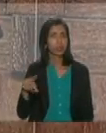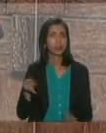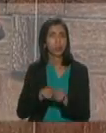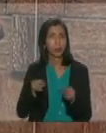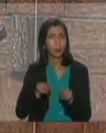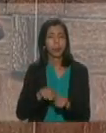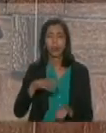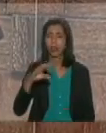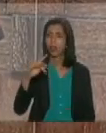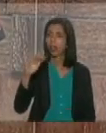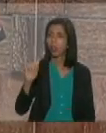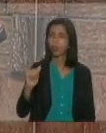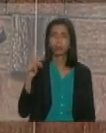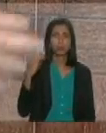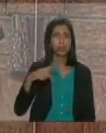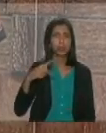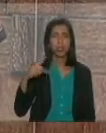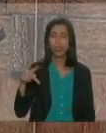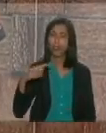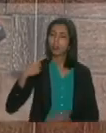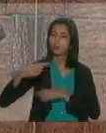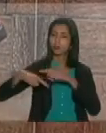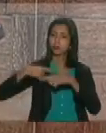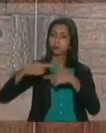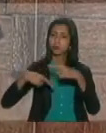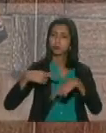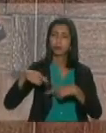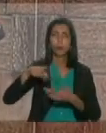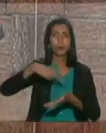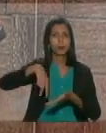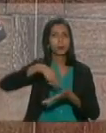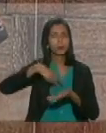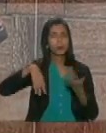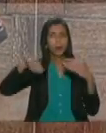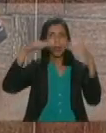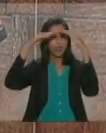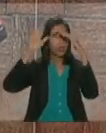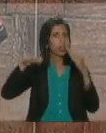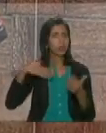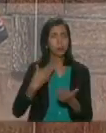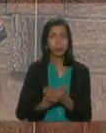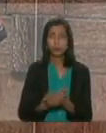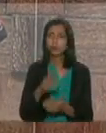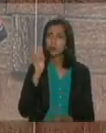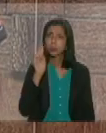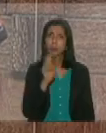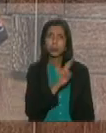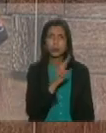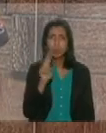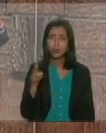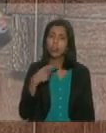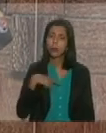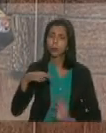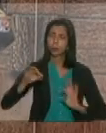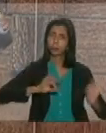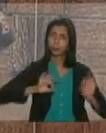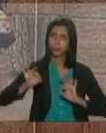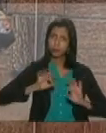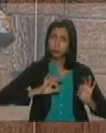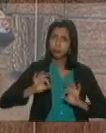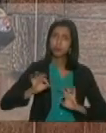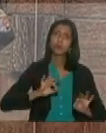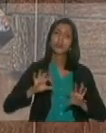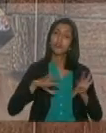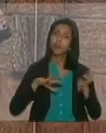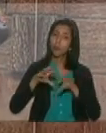muito dele. A Carlota também criou, assim, foi uma geração de bailarinas, sabe? Que até hoje tem eu vejo como eu fui bem